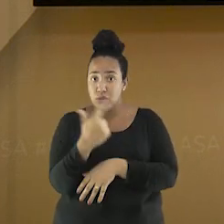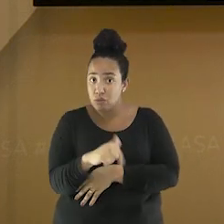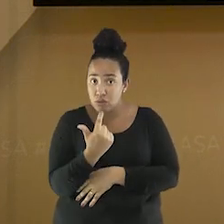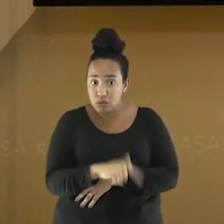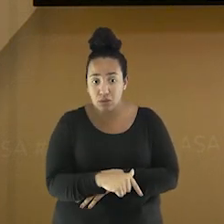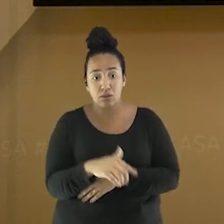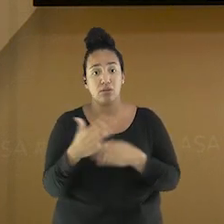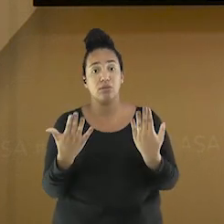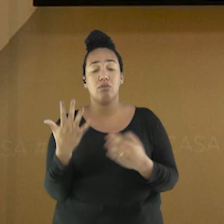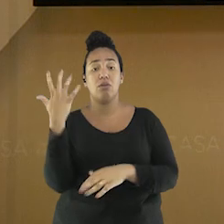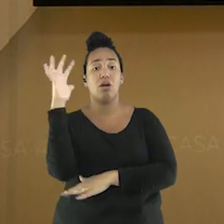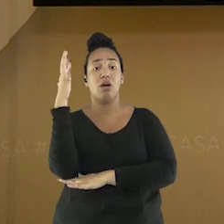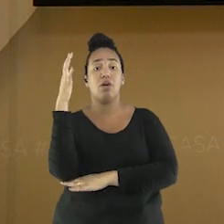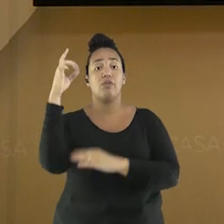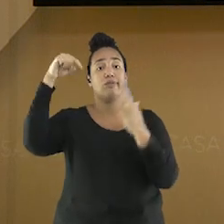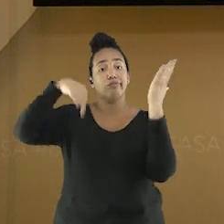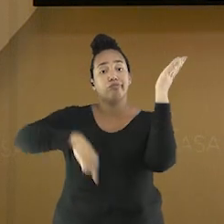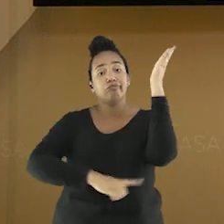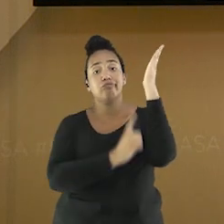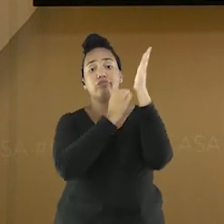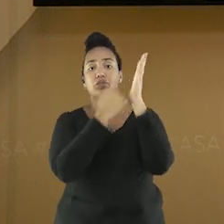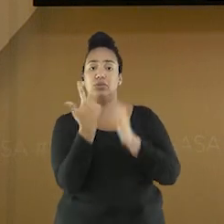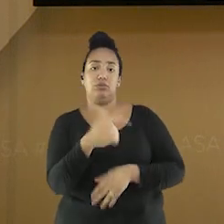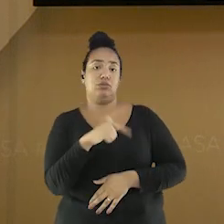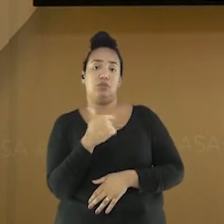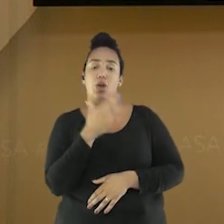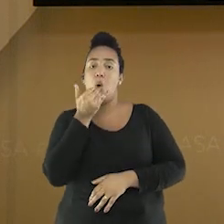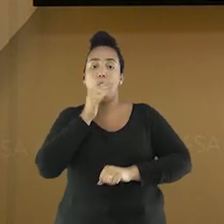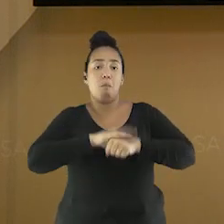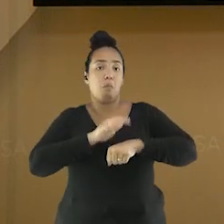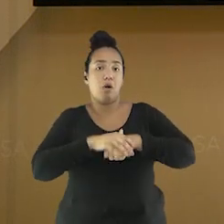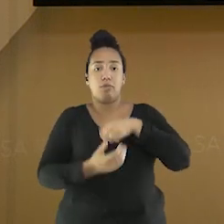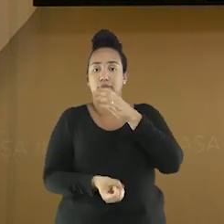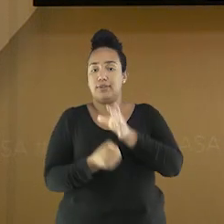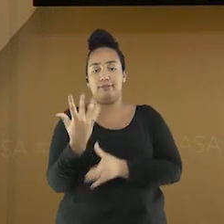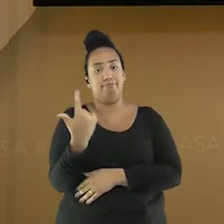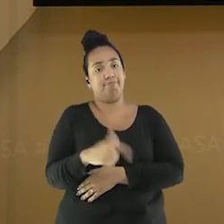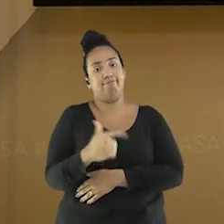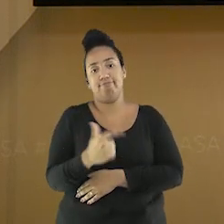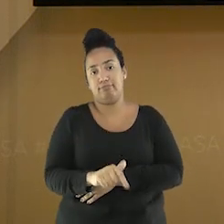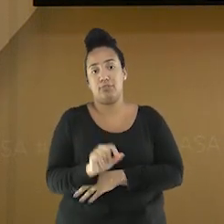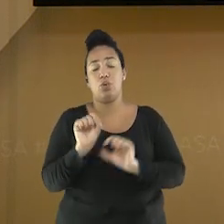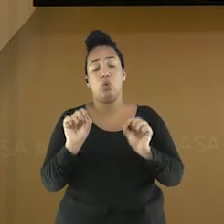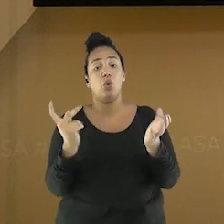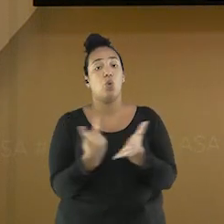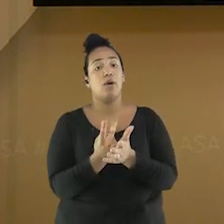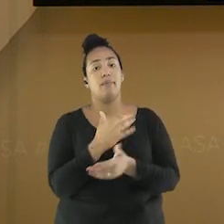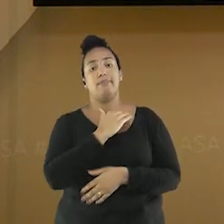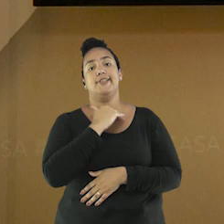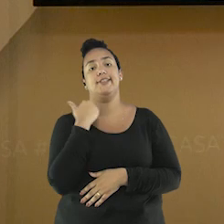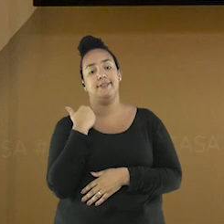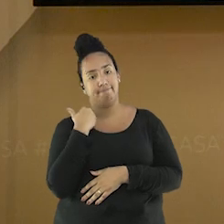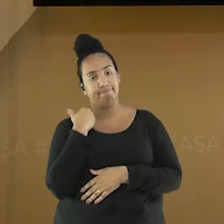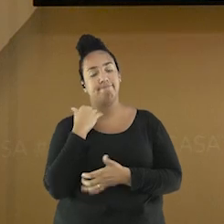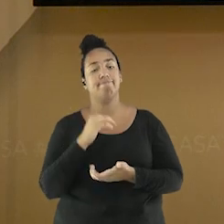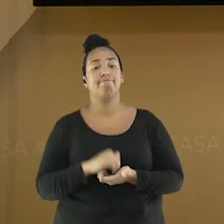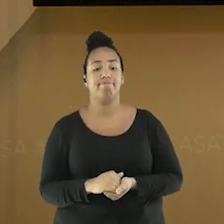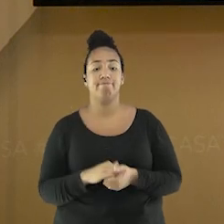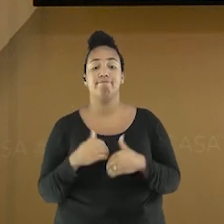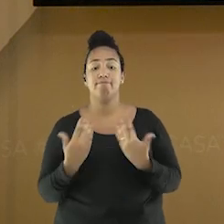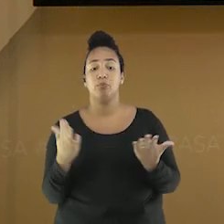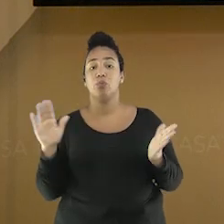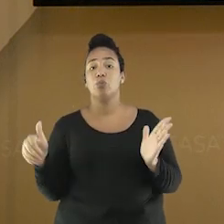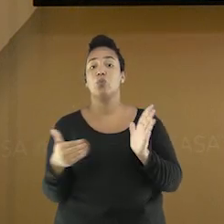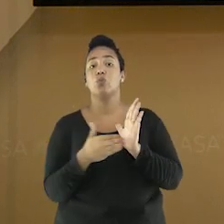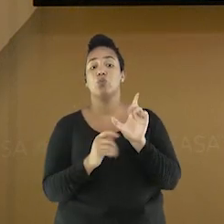conseguem fazer a fotossíntese, ou seja, elas não conseguem produzir o próprio alimento e acabam morrendo. Por fim, temos a